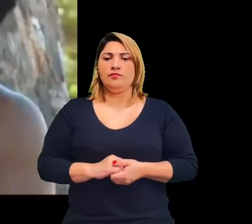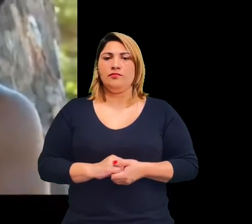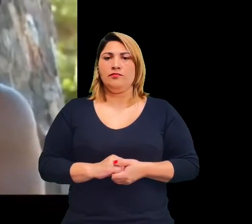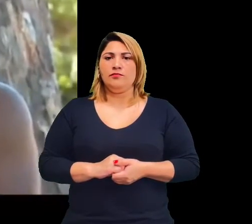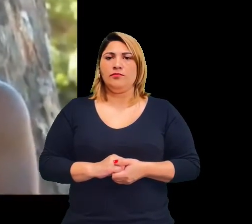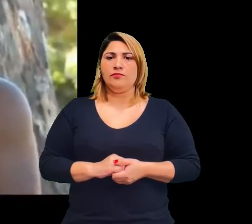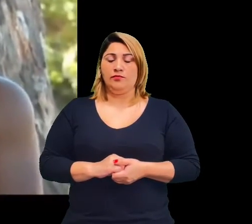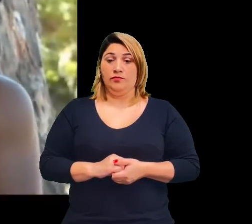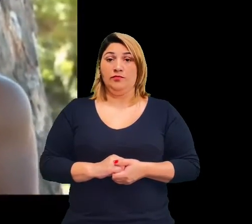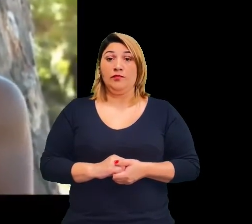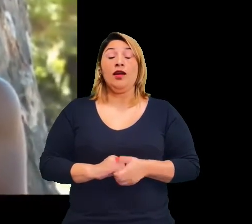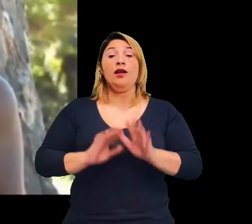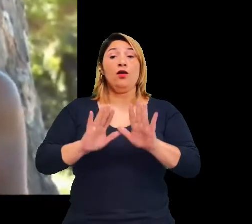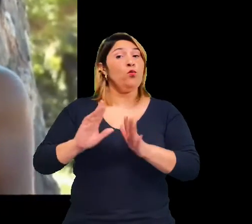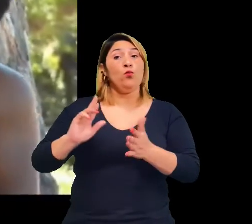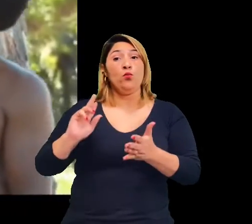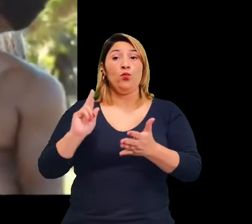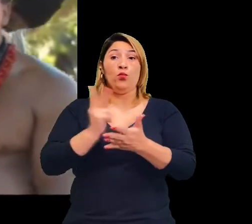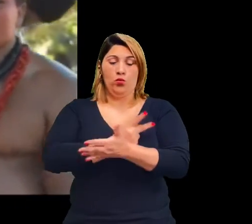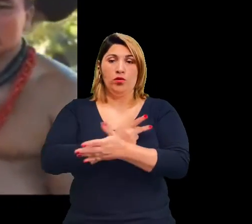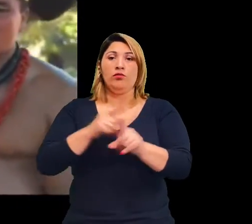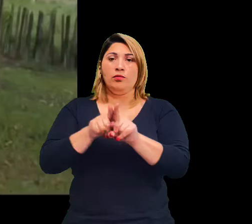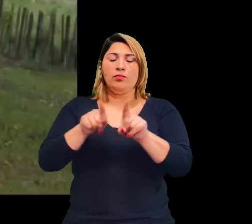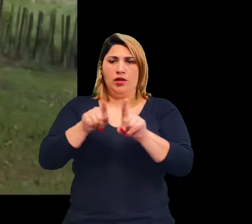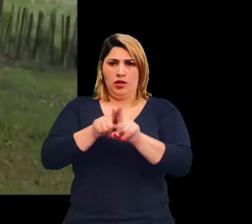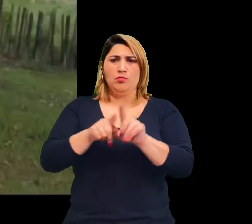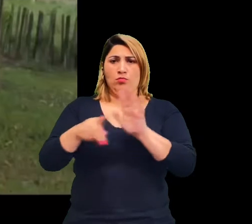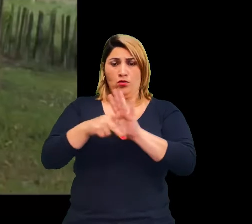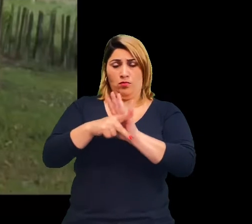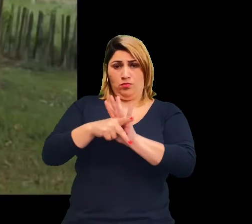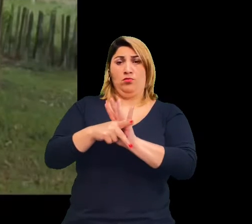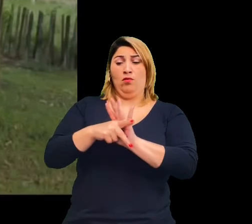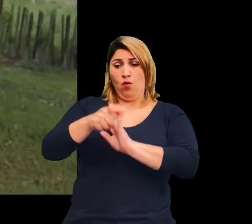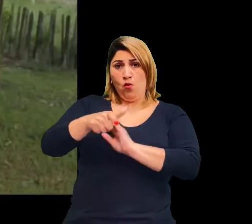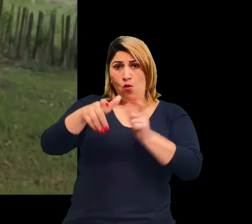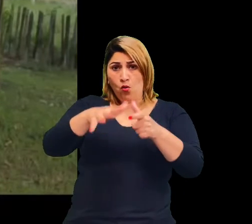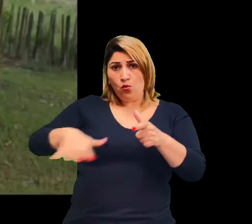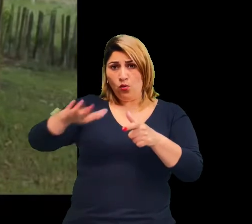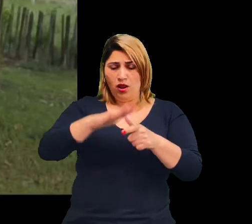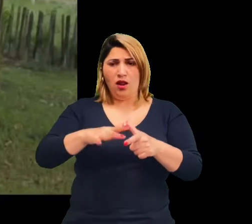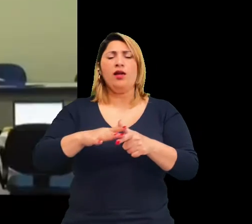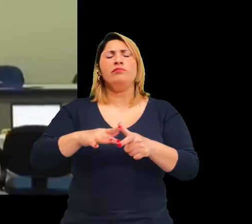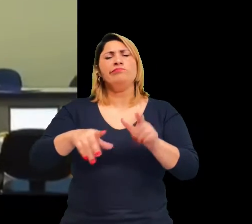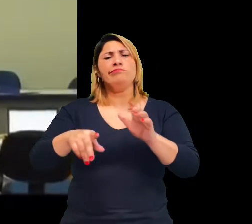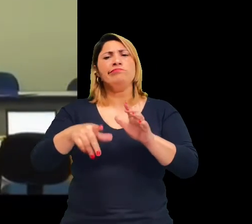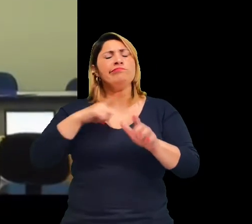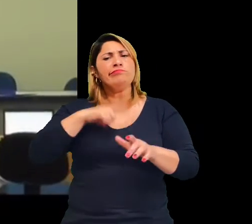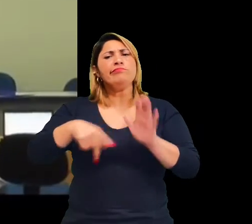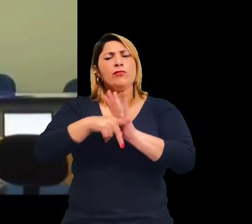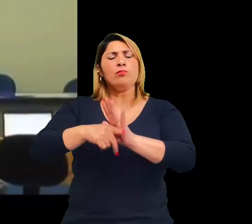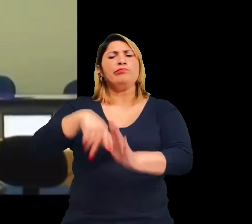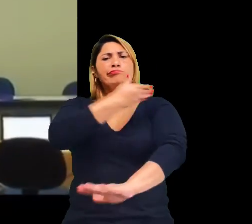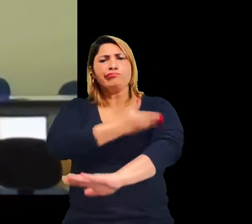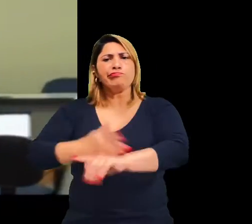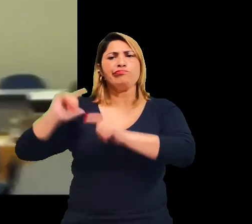Uma antiga questão do Parque Nacional do Monte Pascoal, superposto ao território tradicional dos pataxós de Barra Velha, já está bem